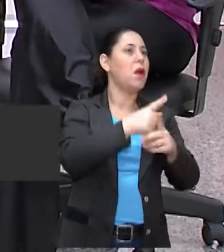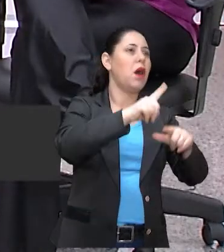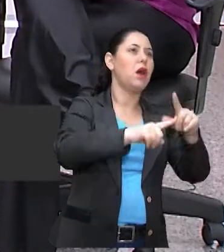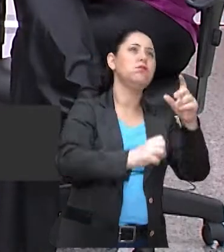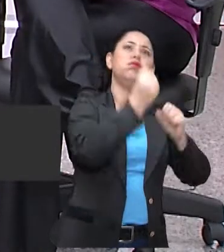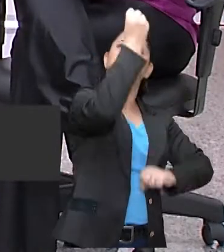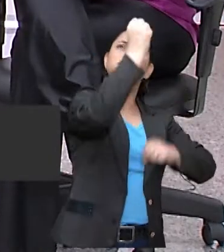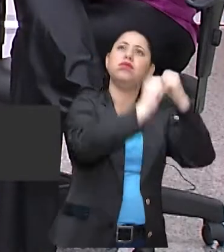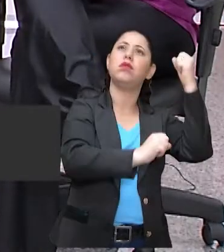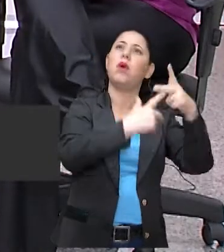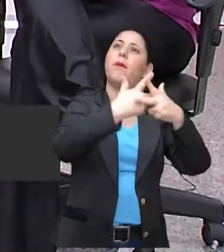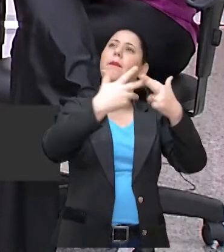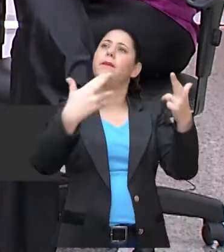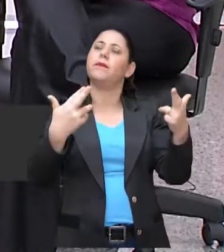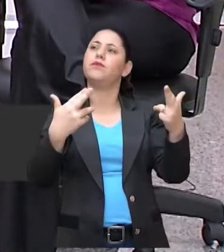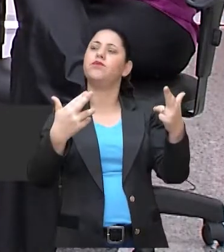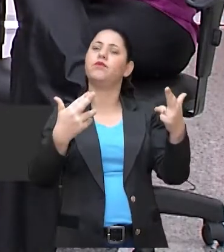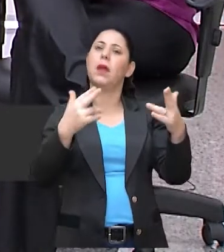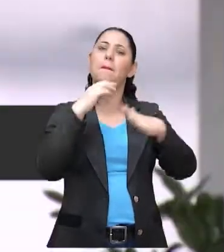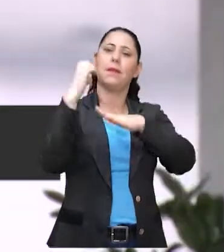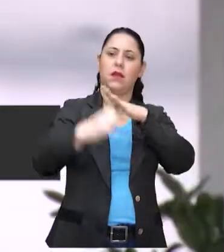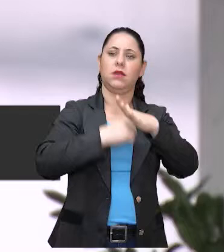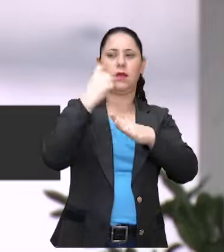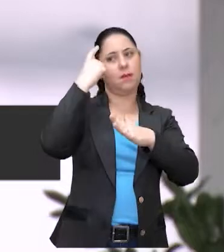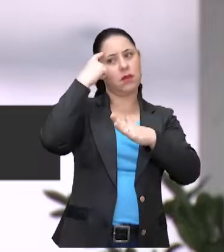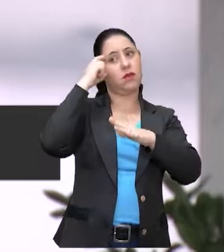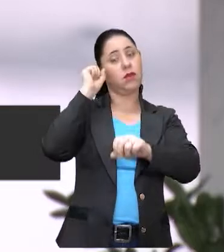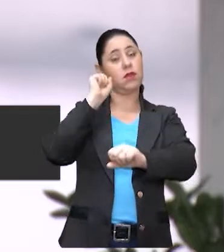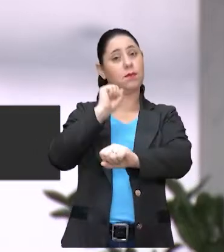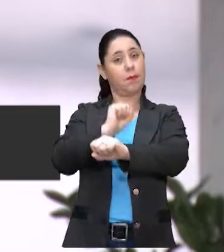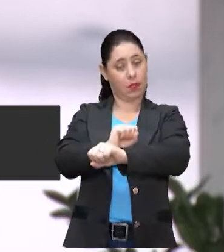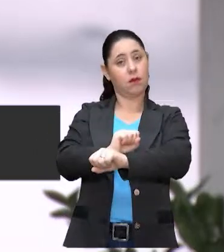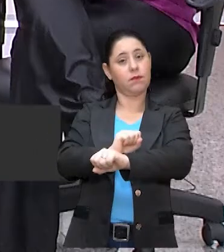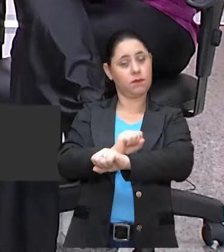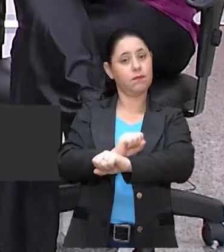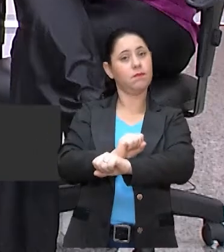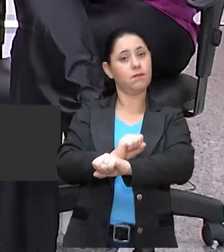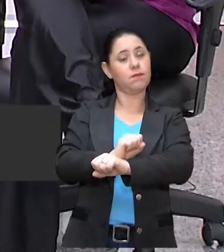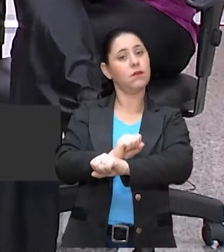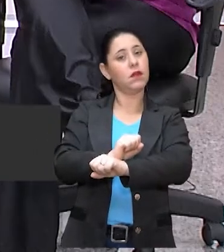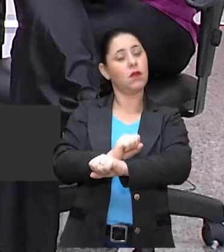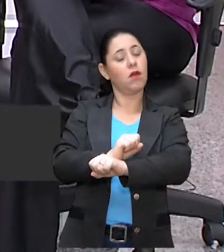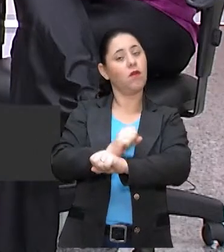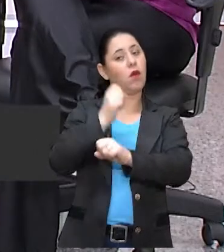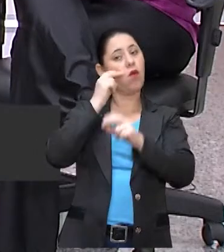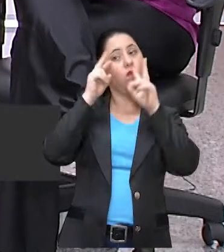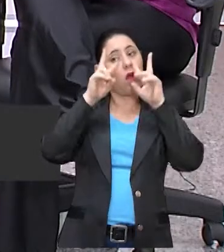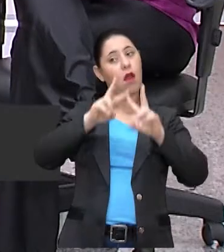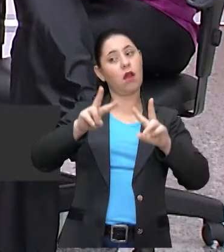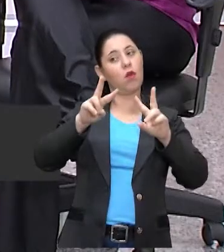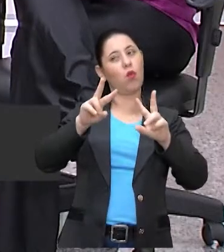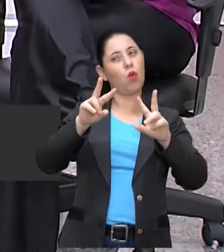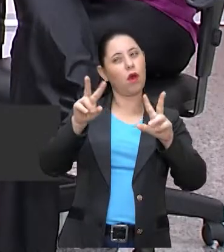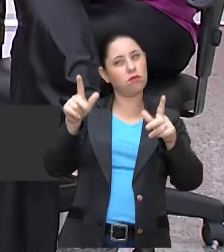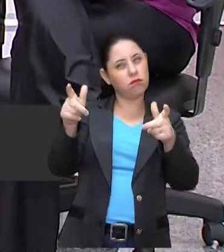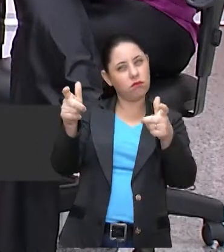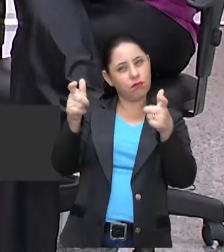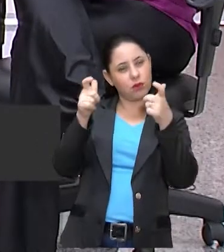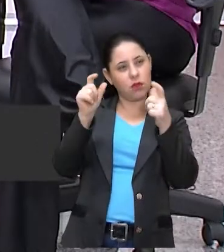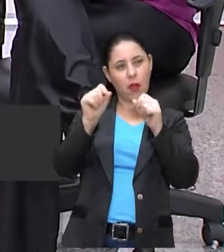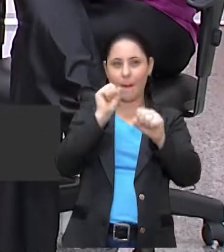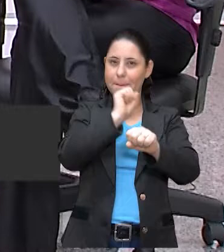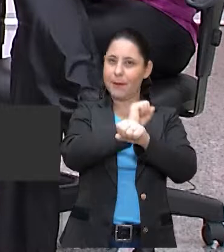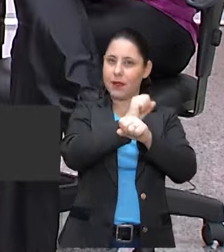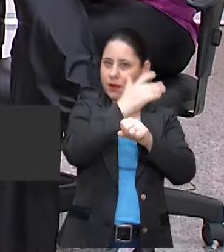contratar mais gente, eles vão naturalmente esperar. Eu faço essa leitura de que o pessoal E vai isso esperar acontece essas coisas. mesmo, né?